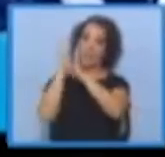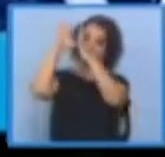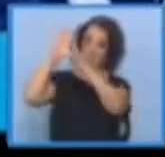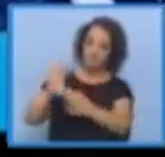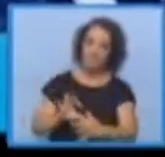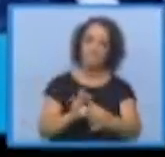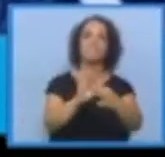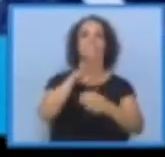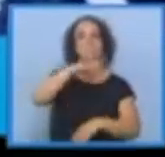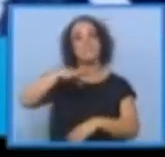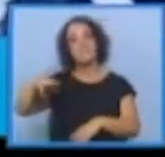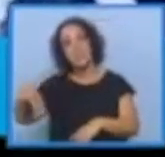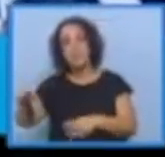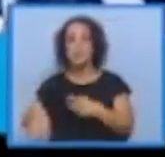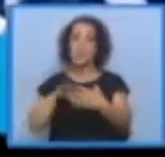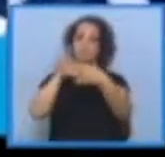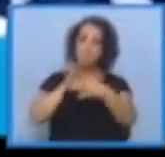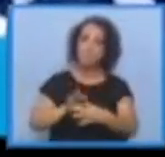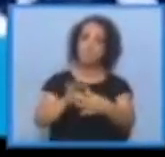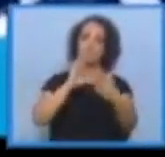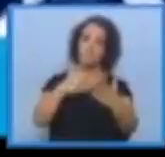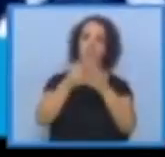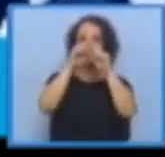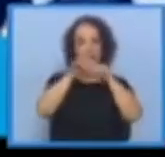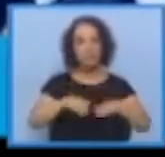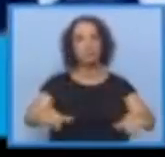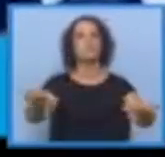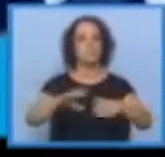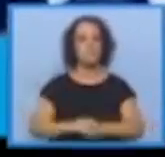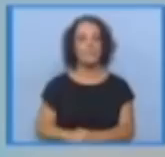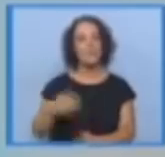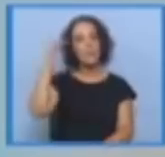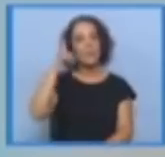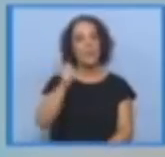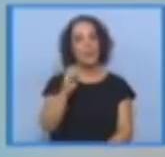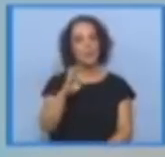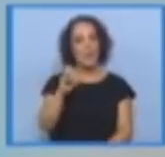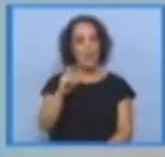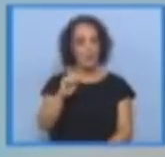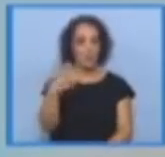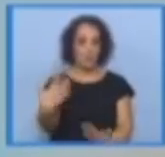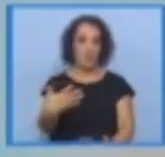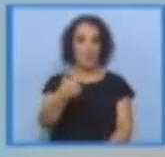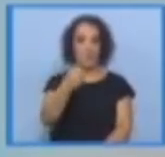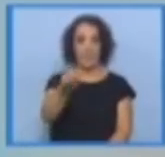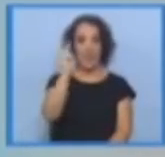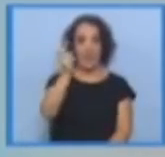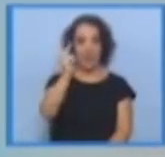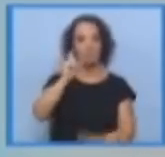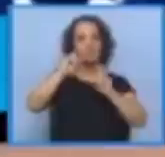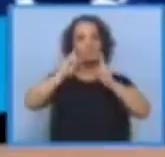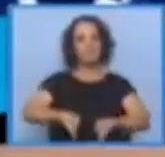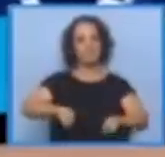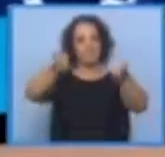da ciência, dentro das possibilidades, e a palavra da Igreja. O Padre Luís Carlos está a celebrar 50 anos de ordenação